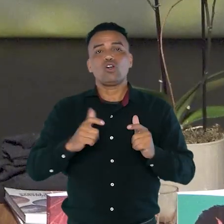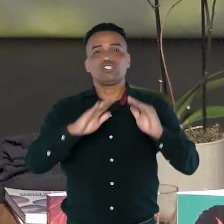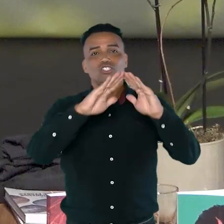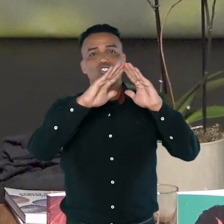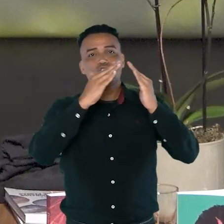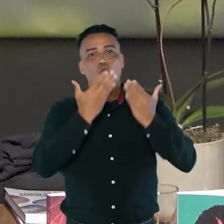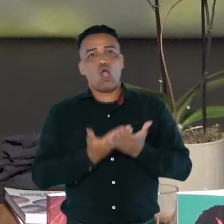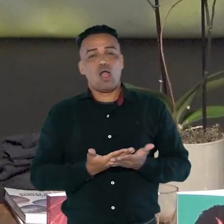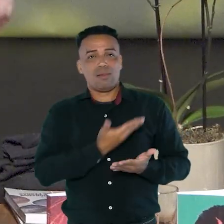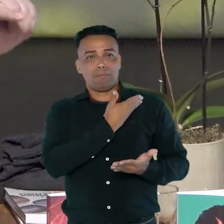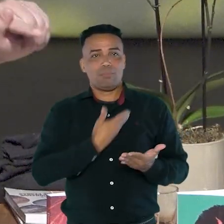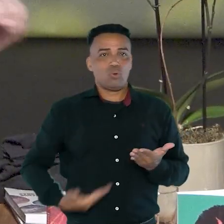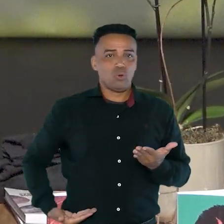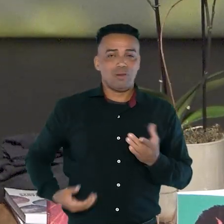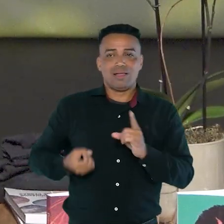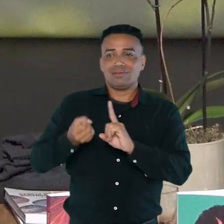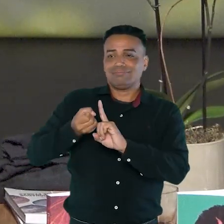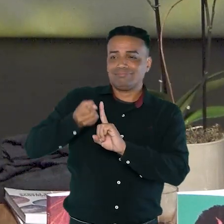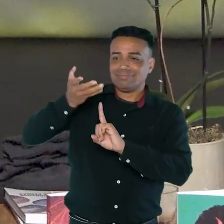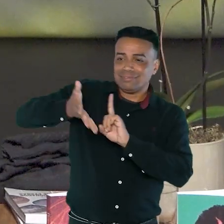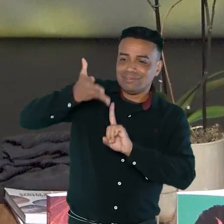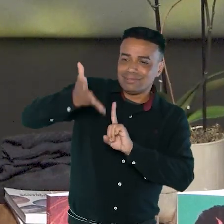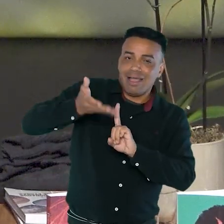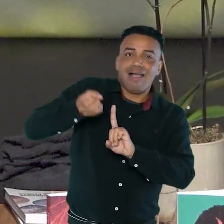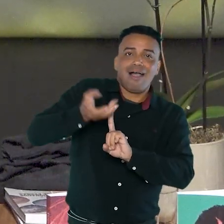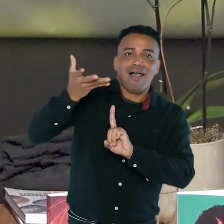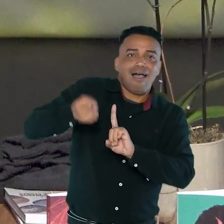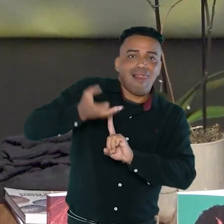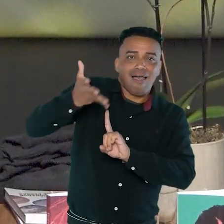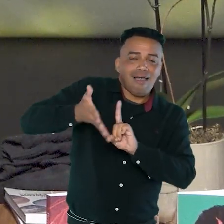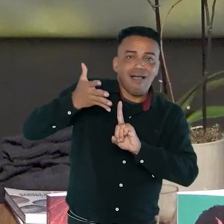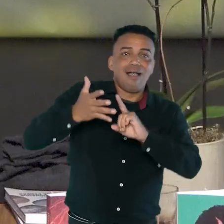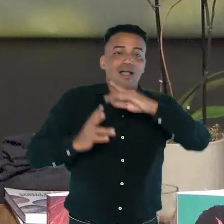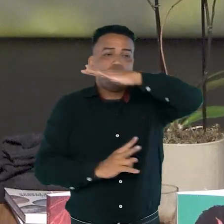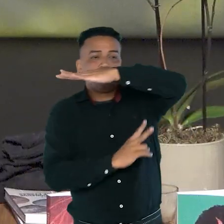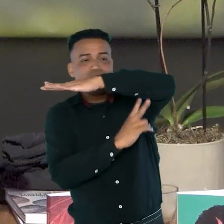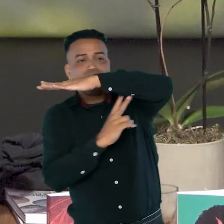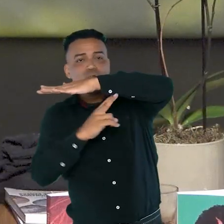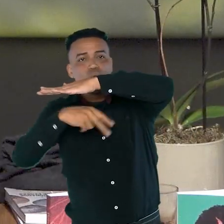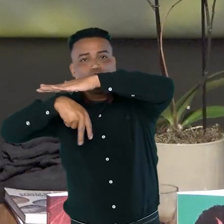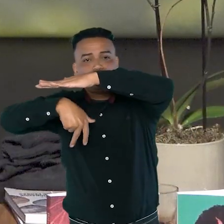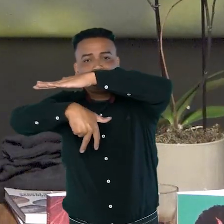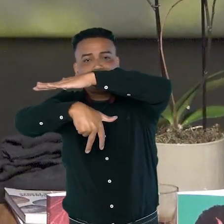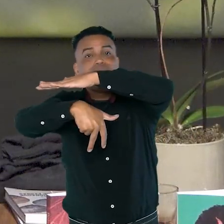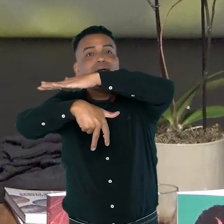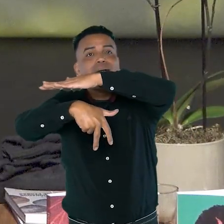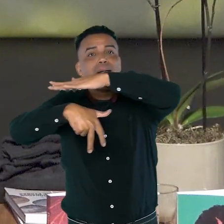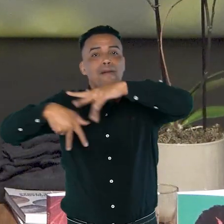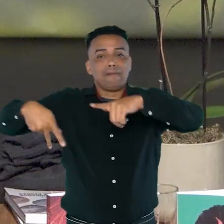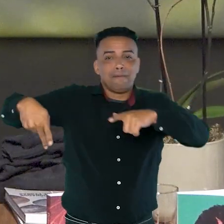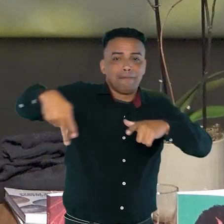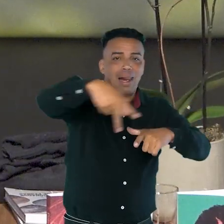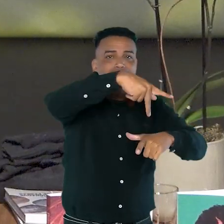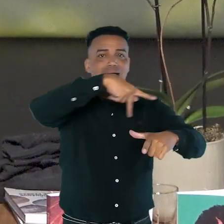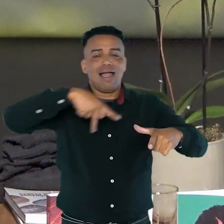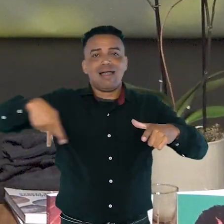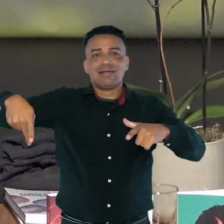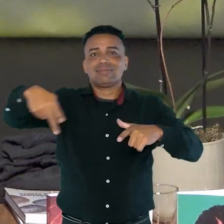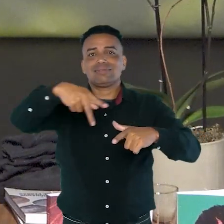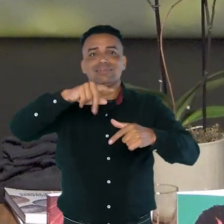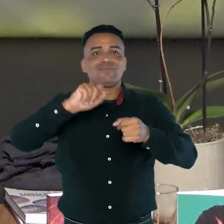escolas públicas, estamos nos saraus, estamos debaixo do viaduto, estamos nas praças, fazendo a nossa lição de